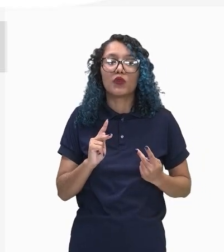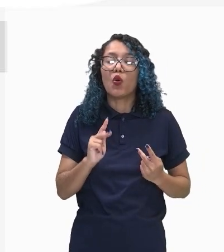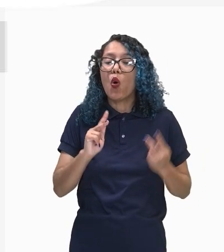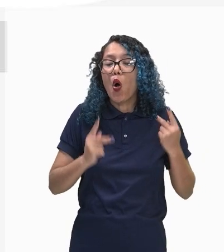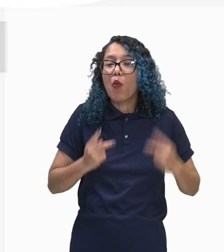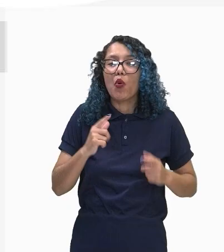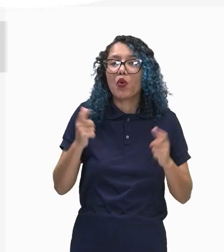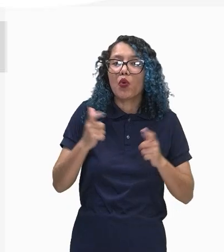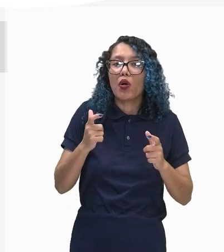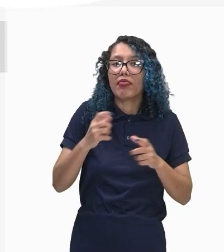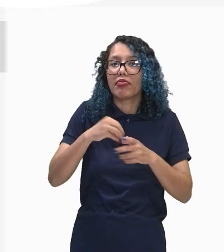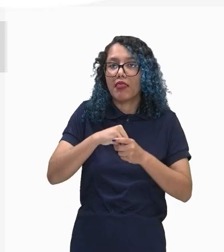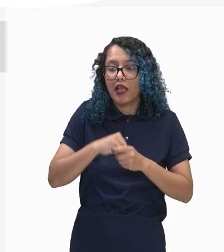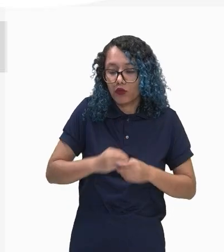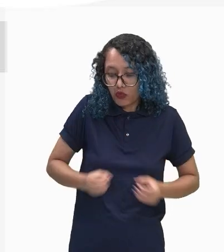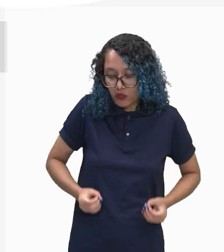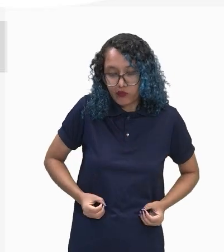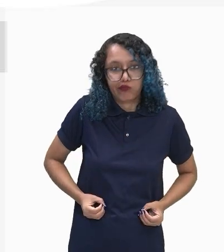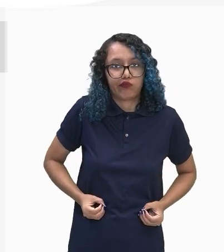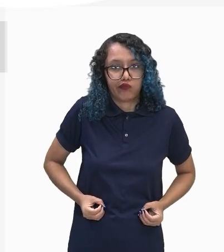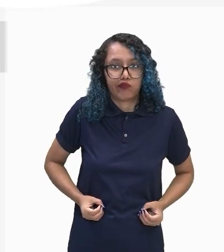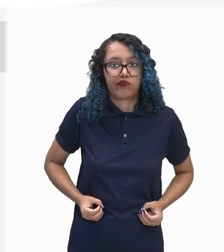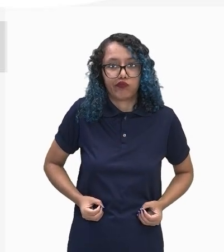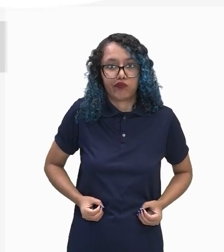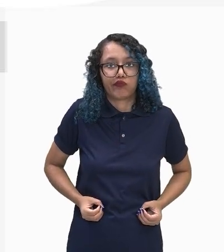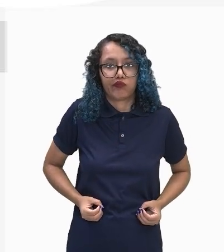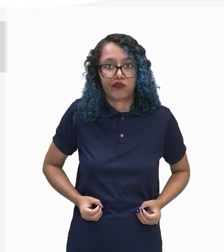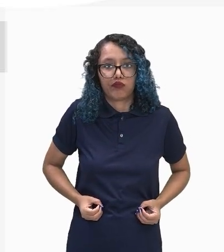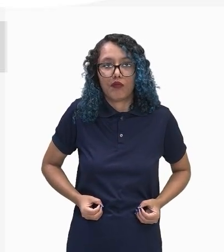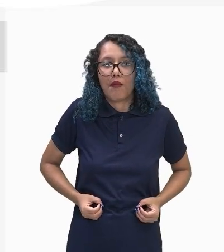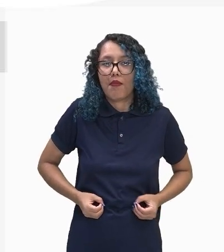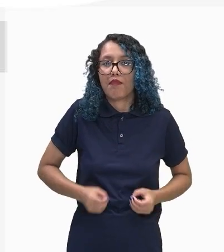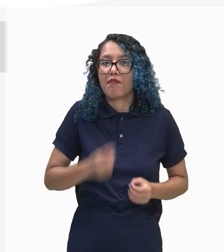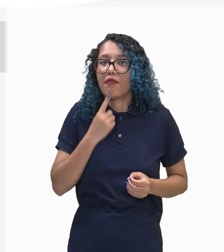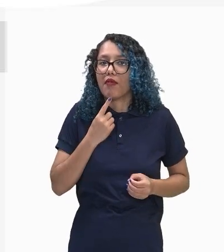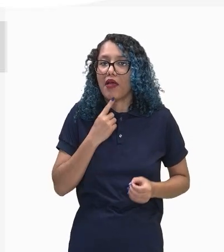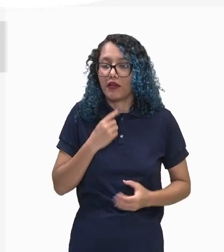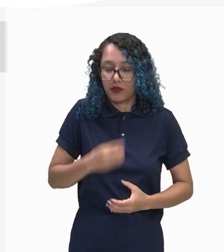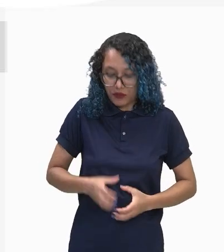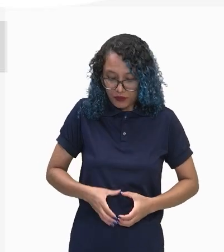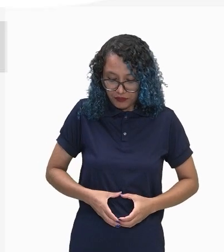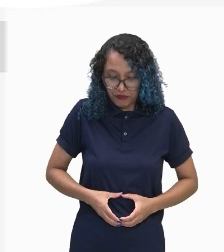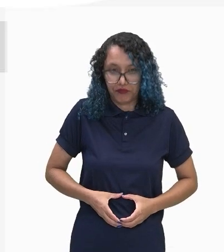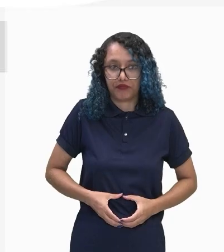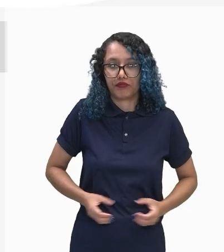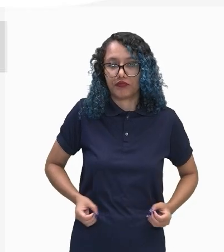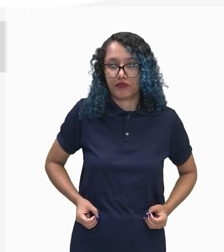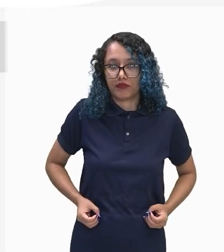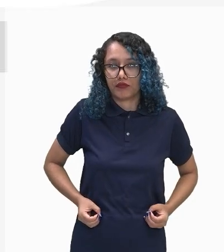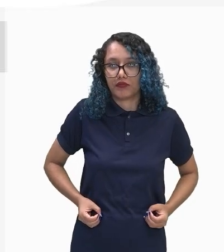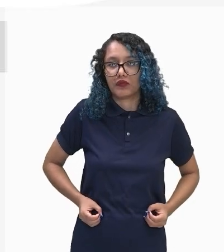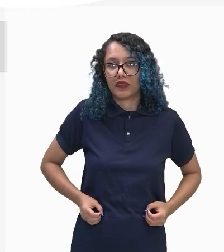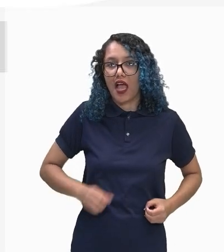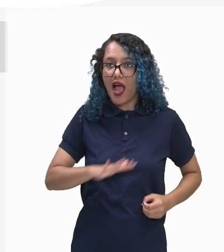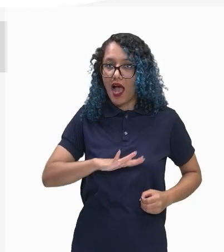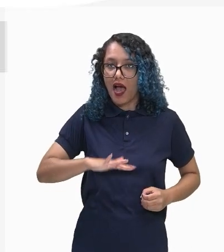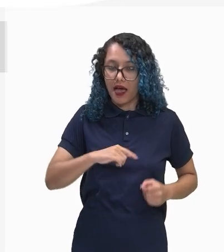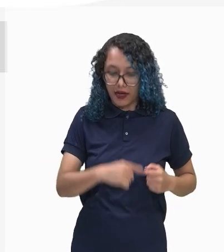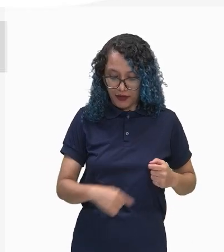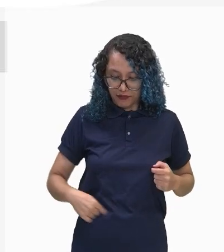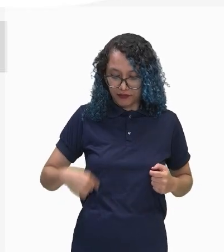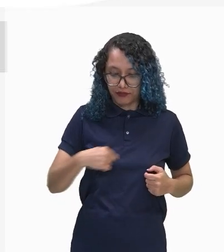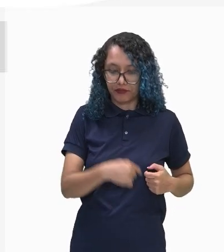Nessas glândulas aí que ficam próximos ao útero da mulher, então na cavidade ali, né, abdominal